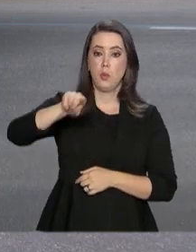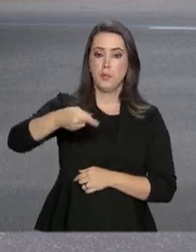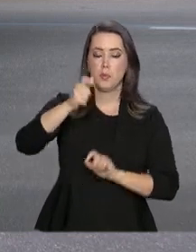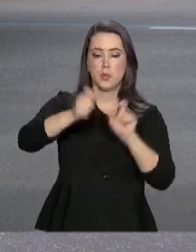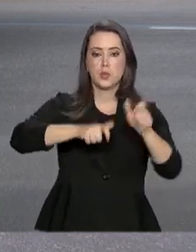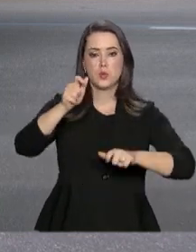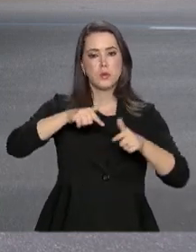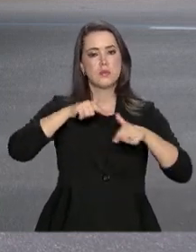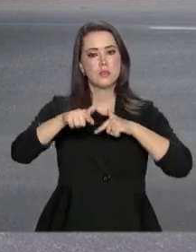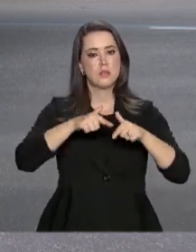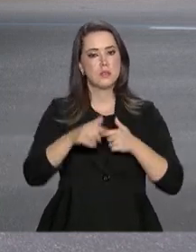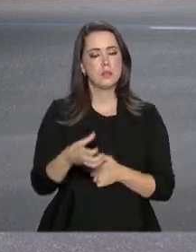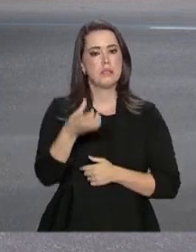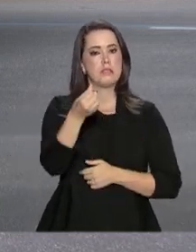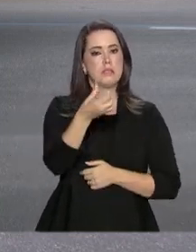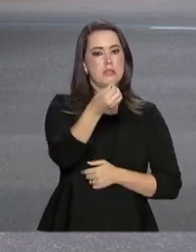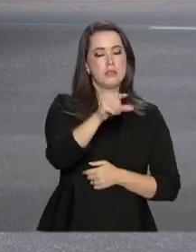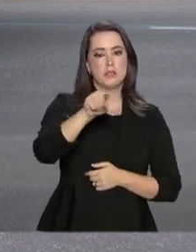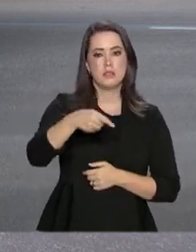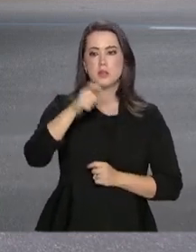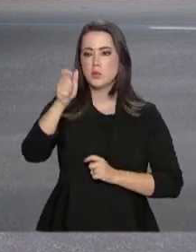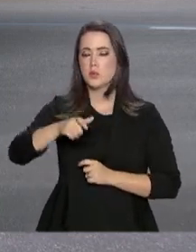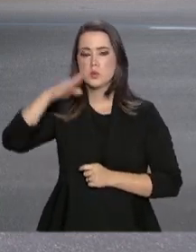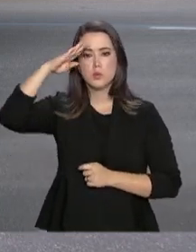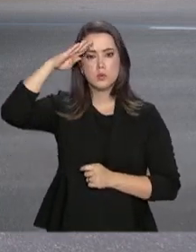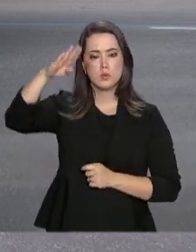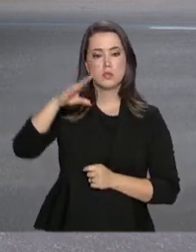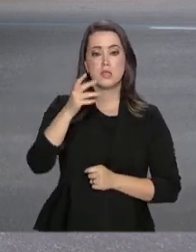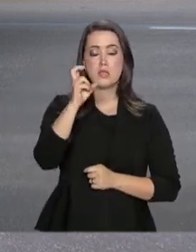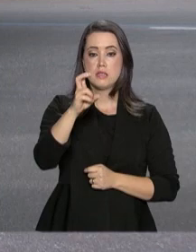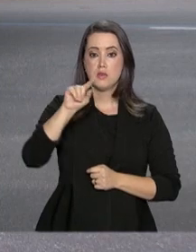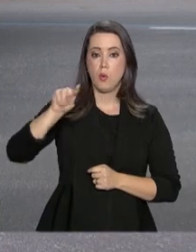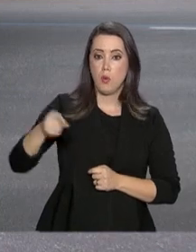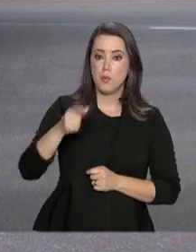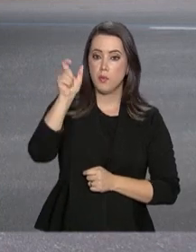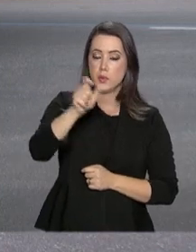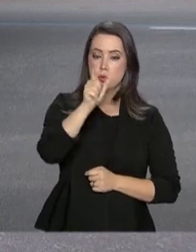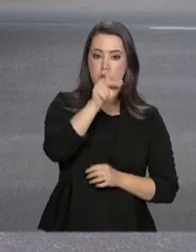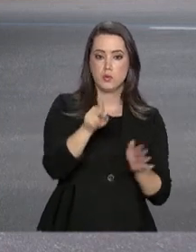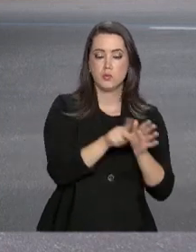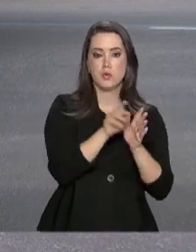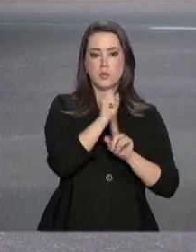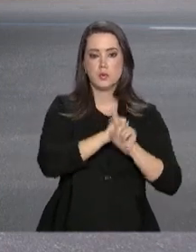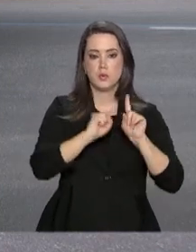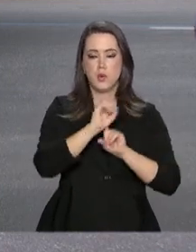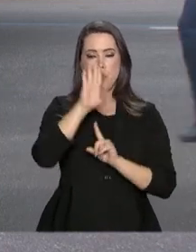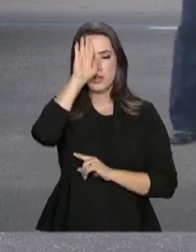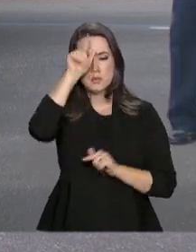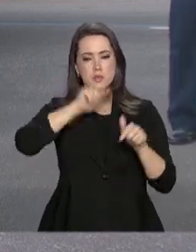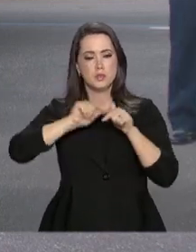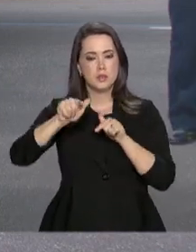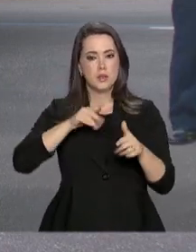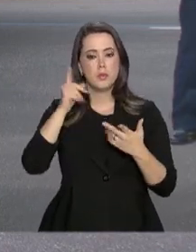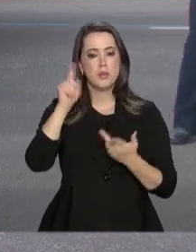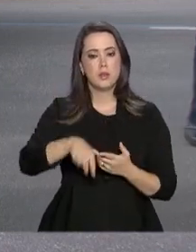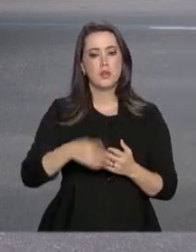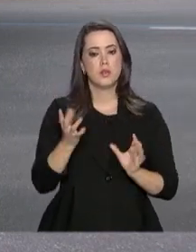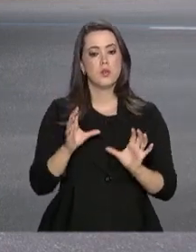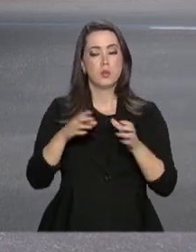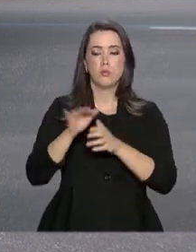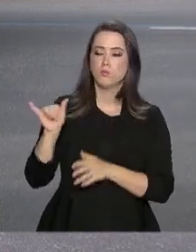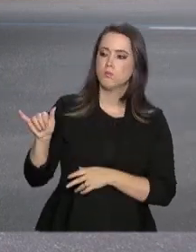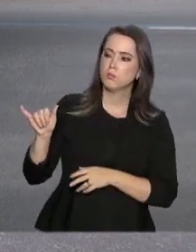sendo 66 mil militares e 5 mil civis os principais projetos estratégicos da fab são o cargueiro